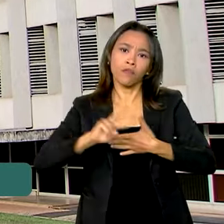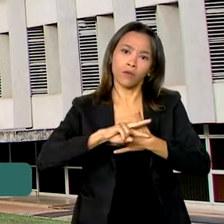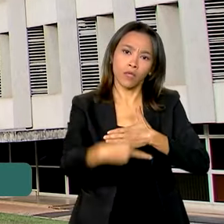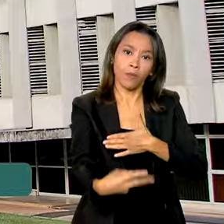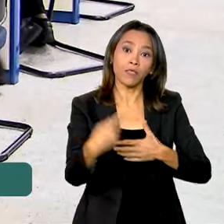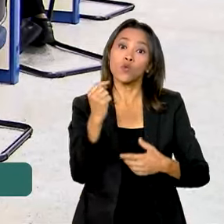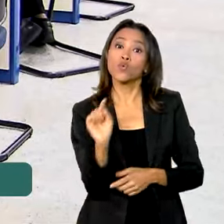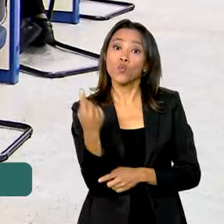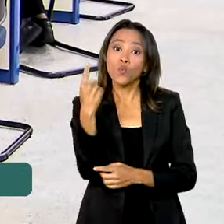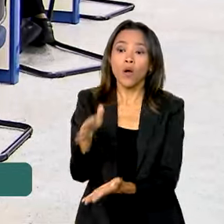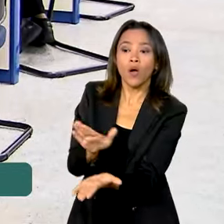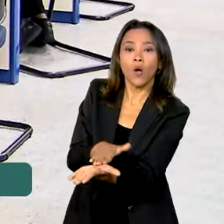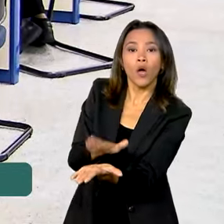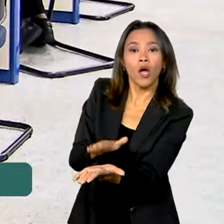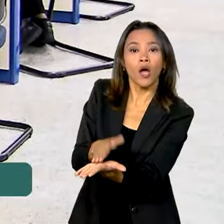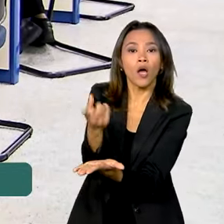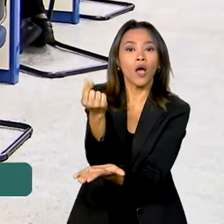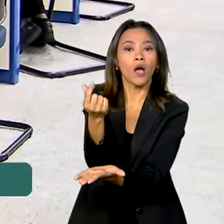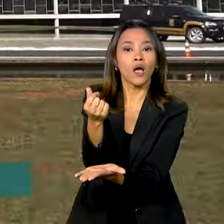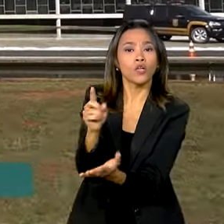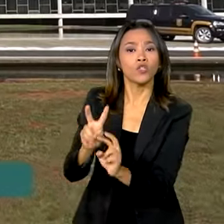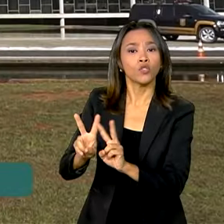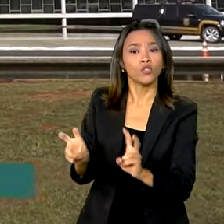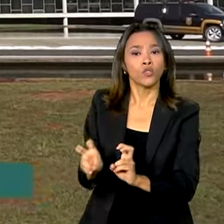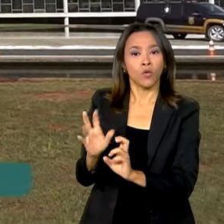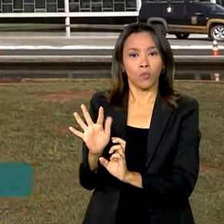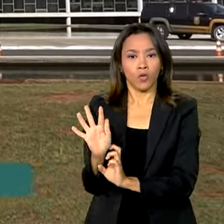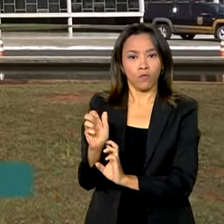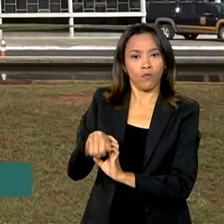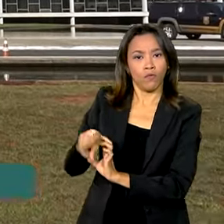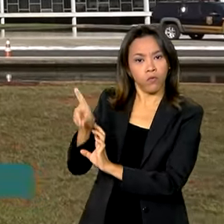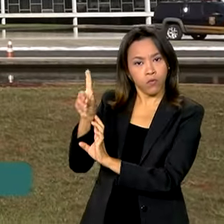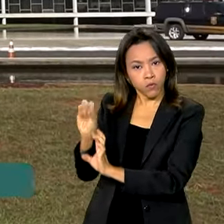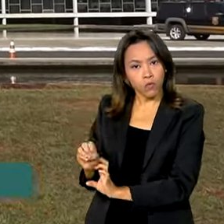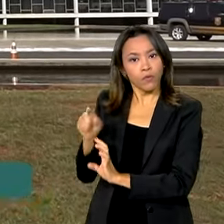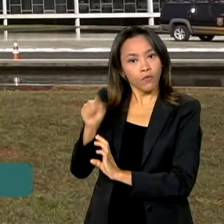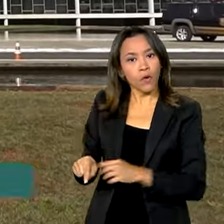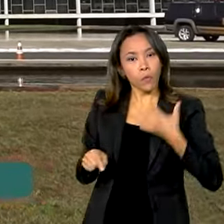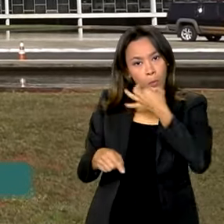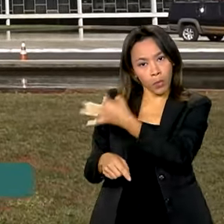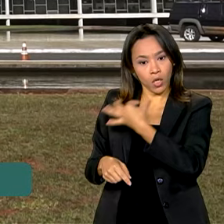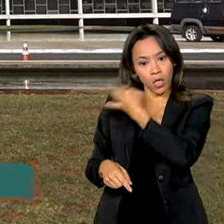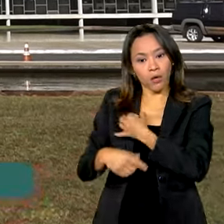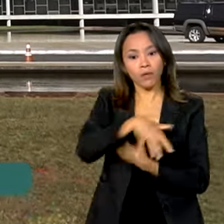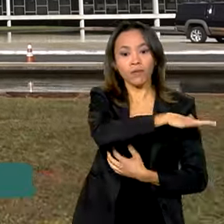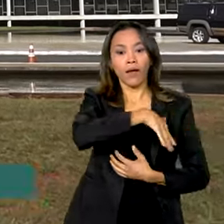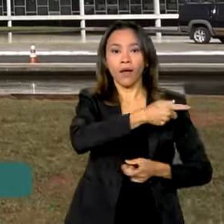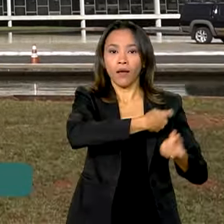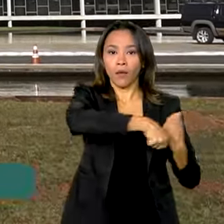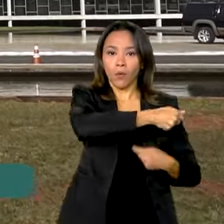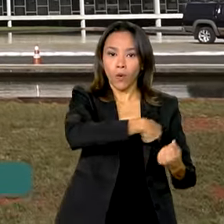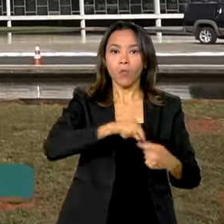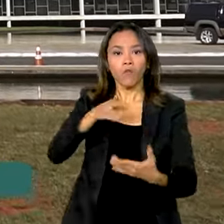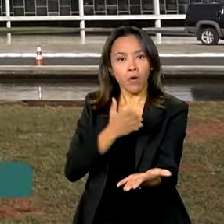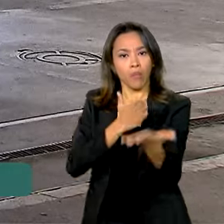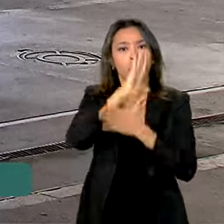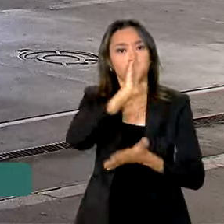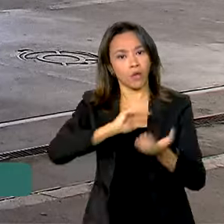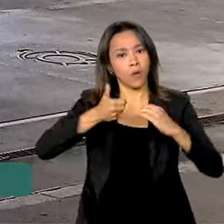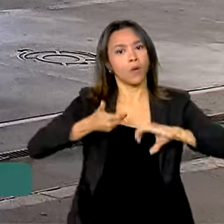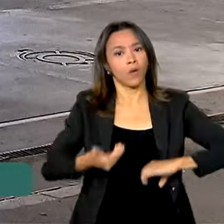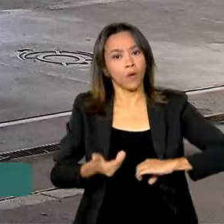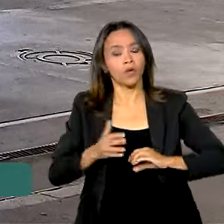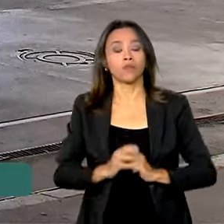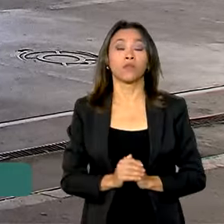de impostos sobre os fundos exclusivos, uma sugestão da área econômica que foi aprovada pelo Congresso Nacional.